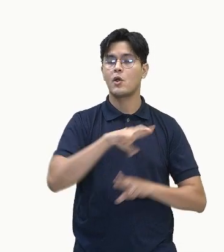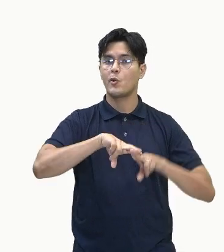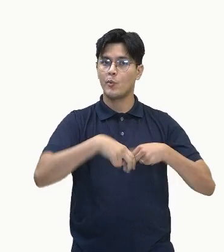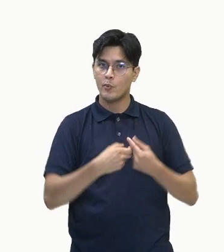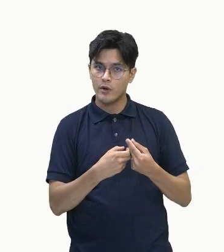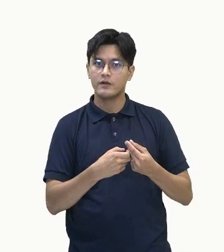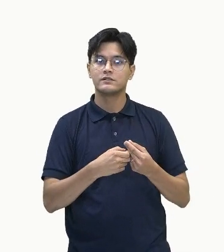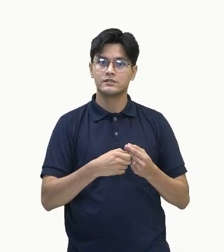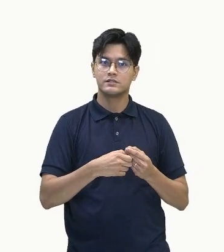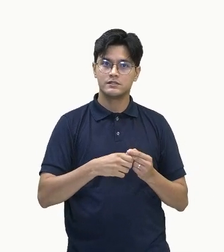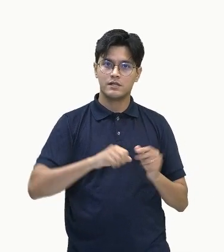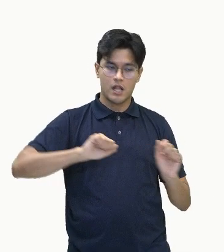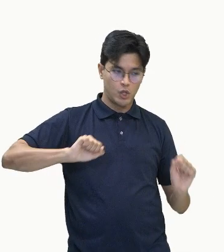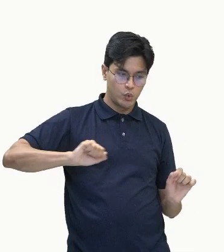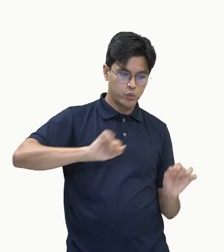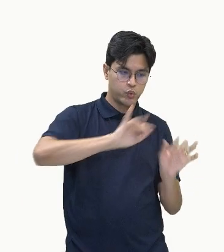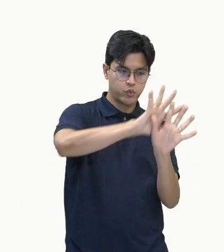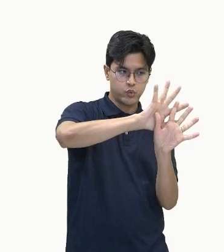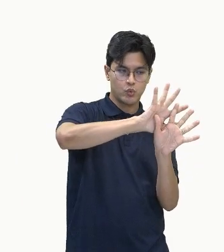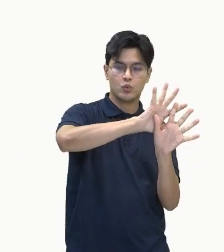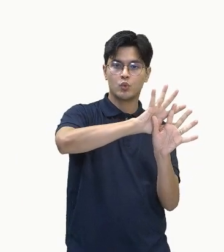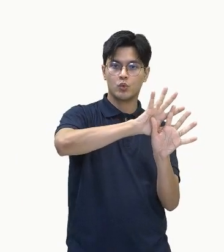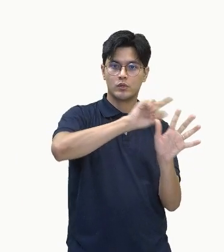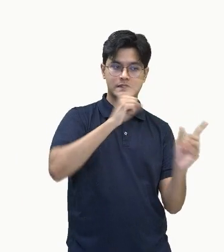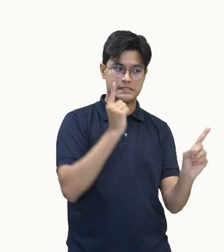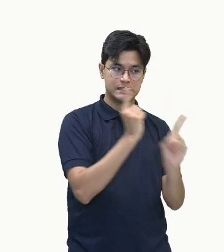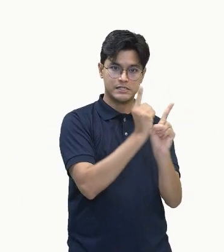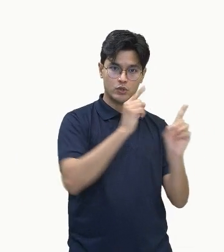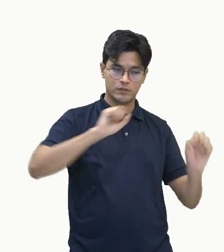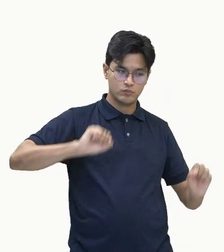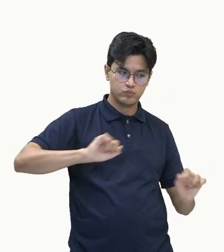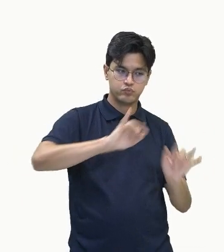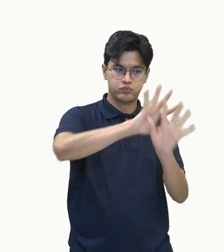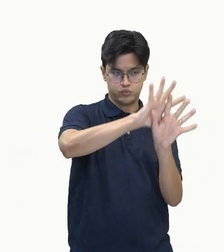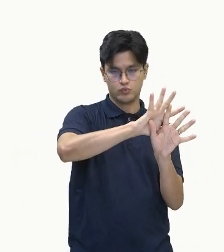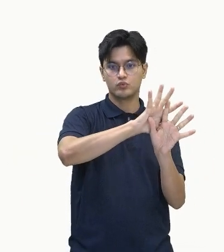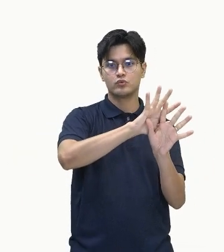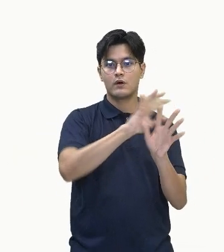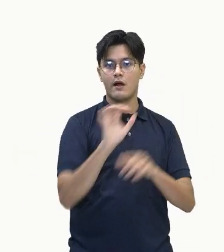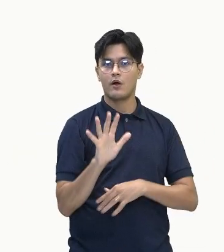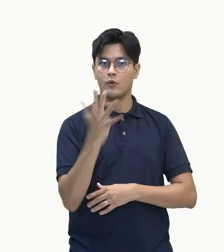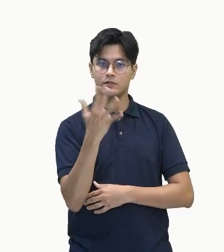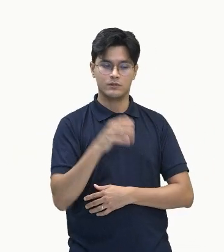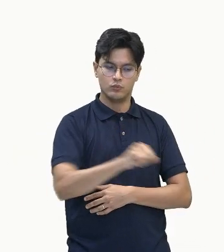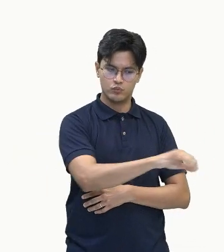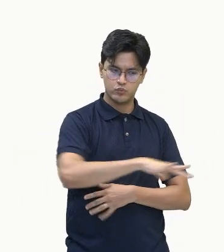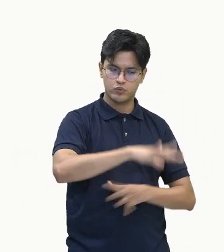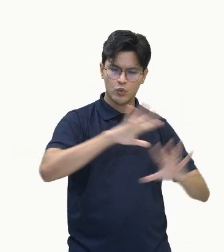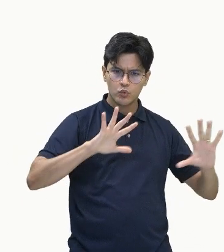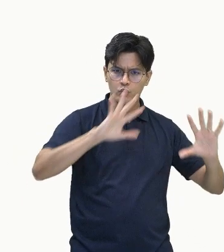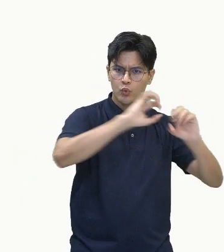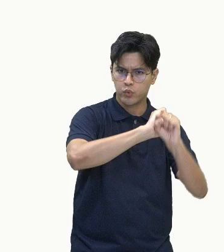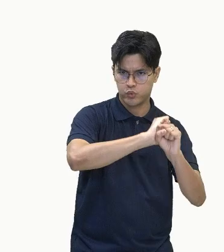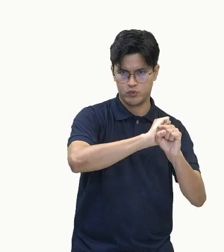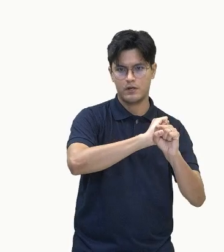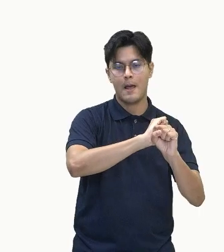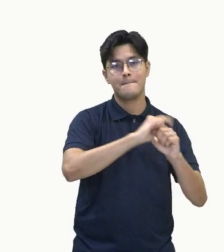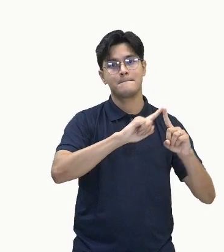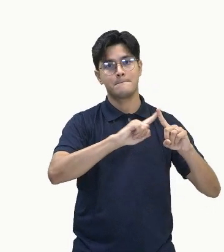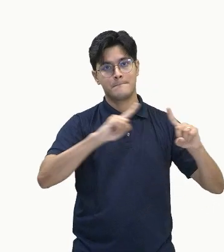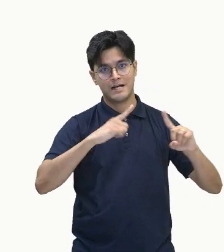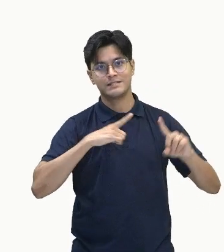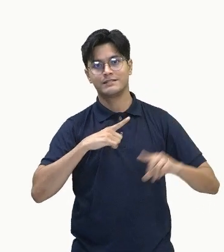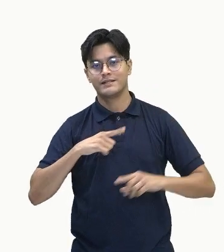ponto, elas sofreram interferência destrutiva. Ficou só o escuro. Mas em